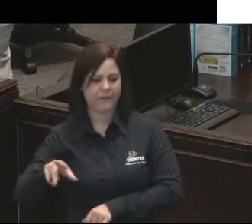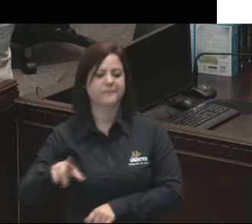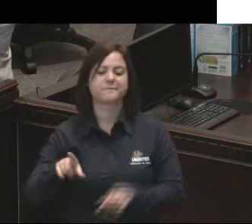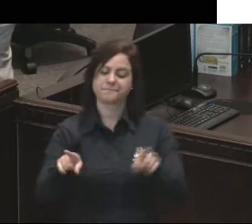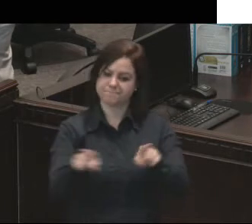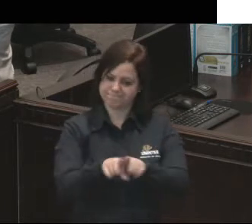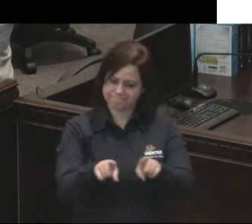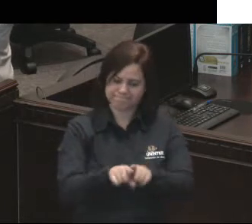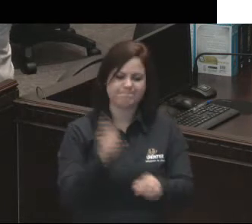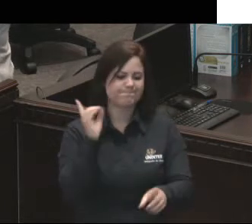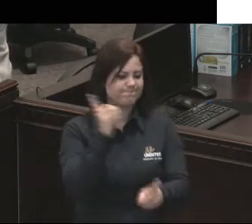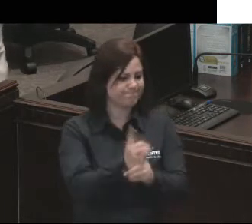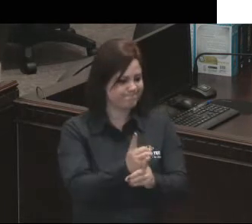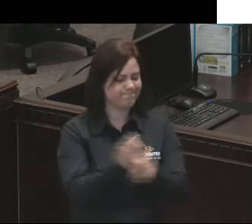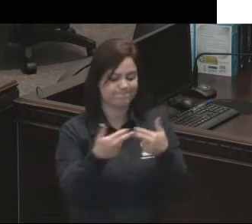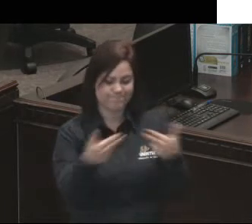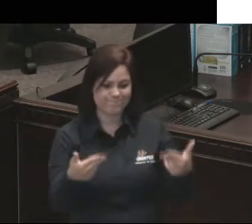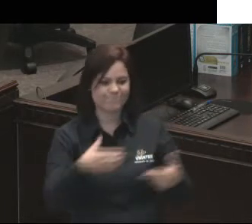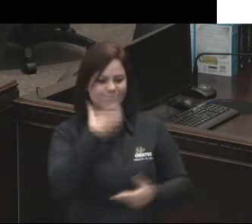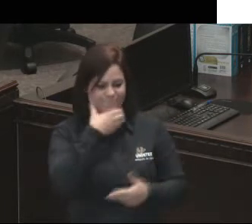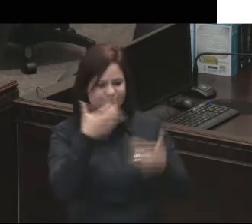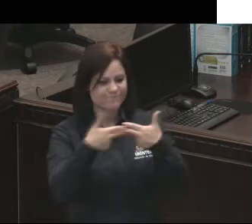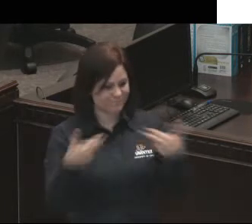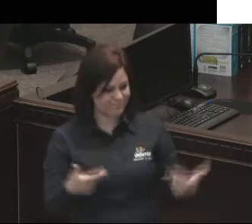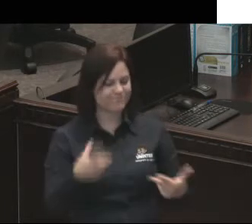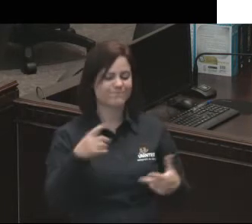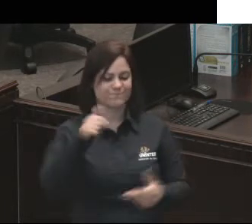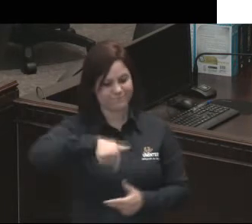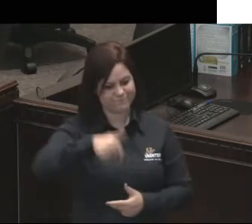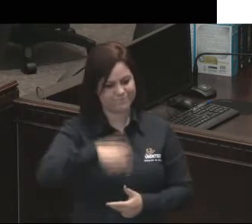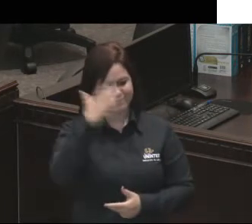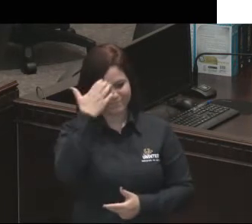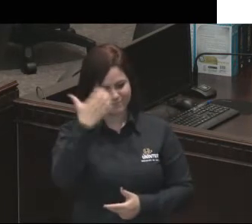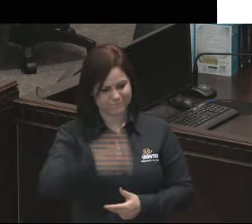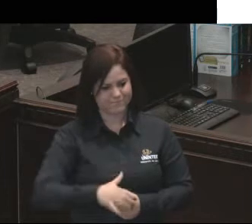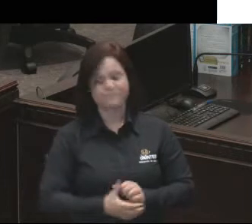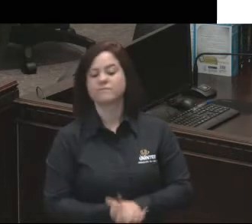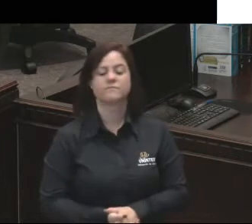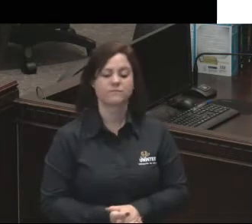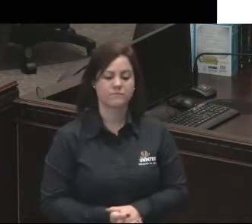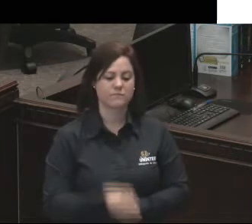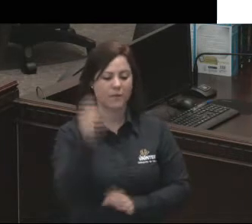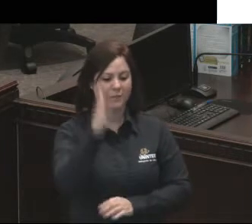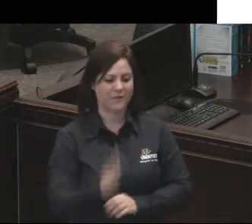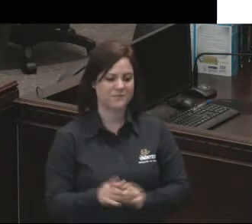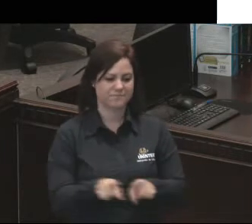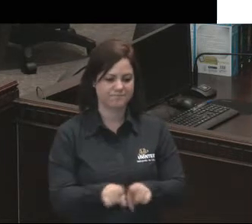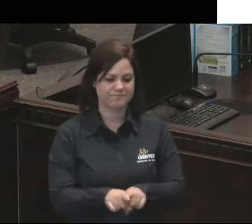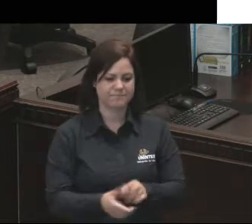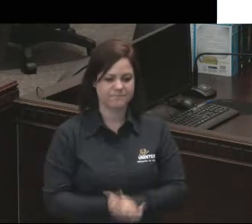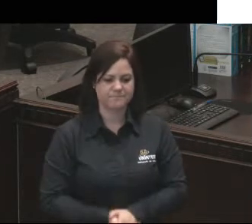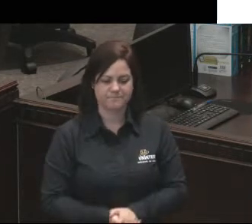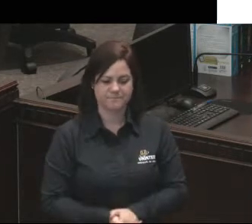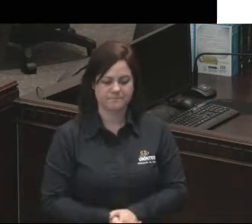presentes em vários hortifrutigranjeiros aqui do do Brasil.